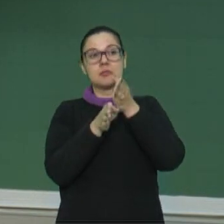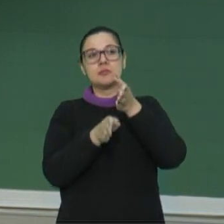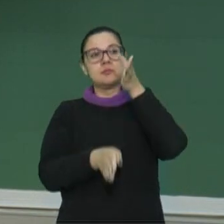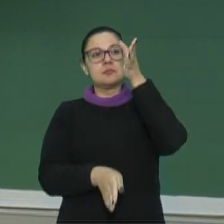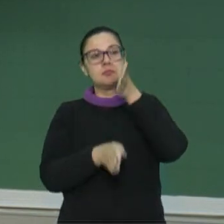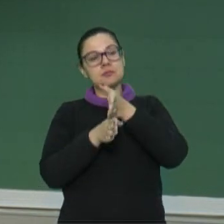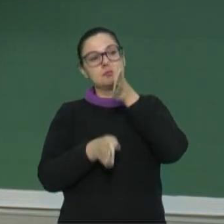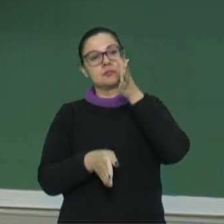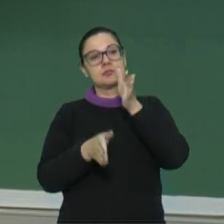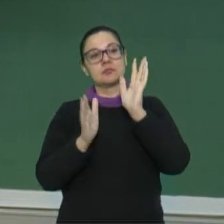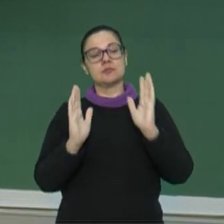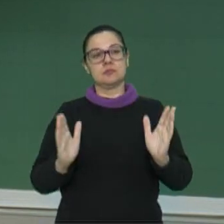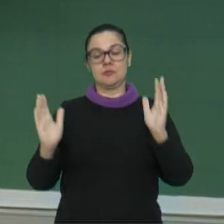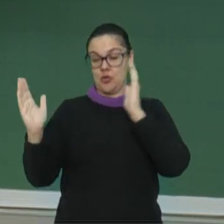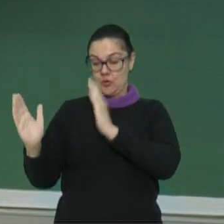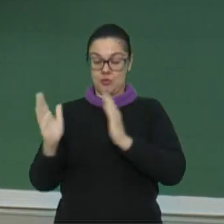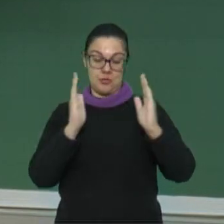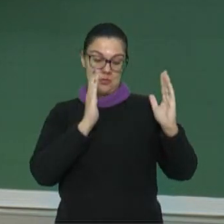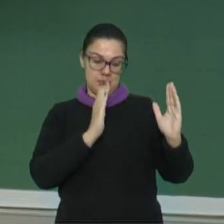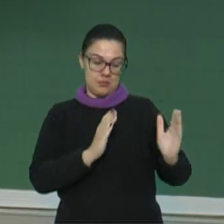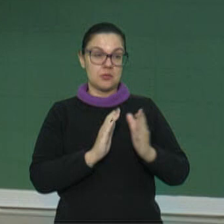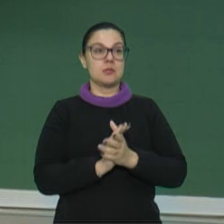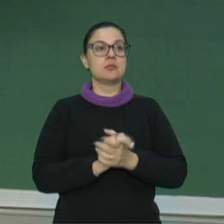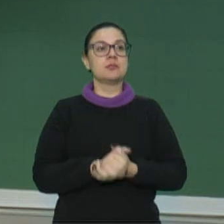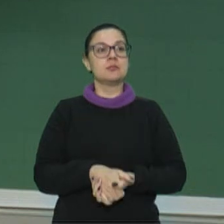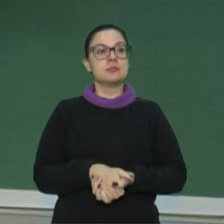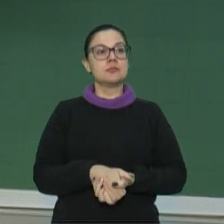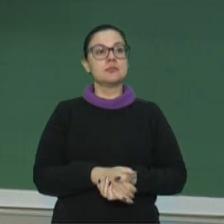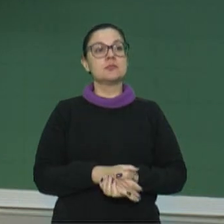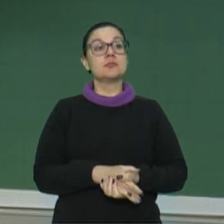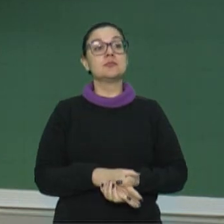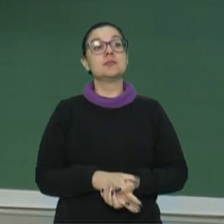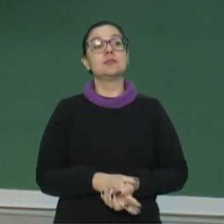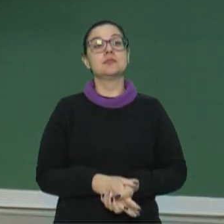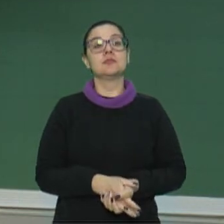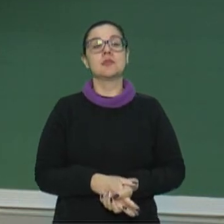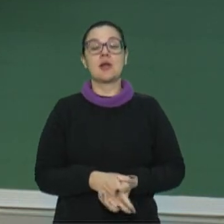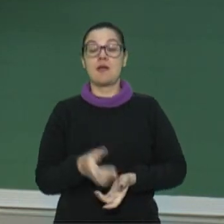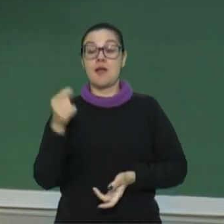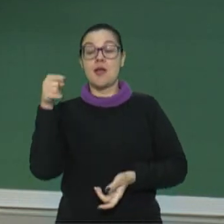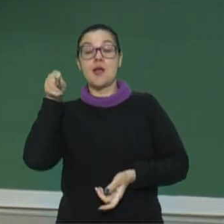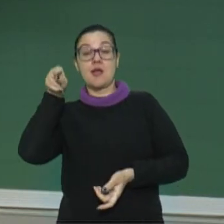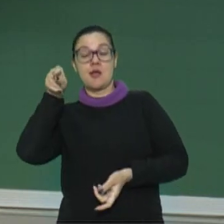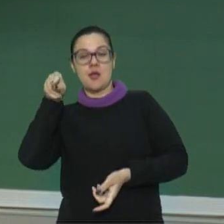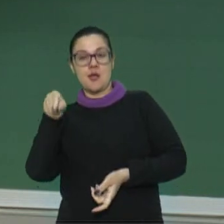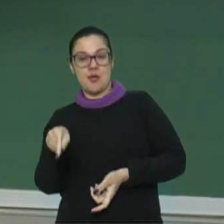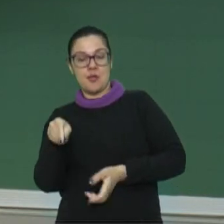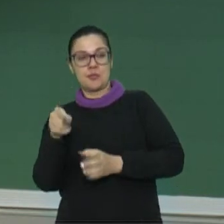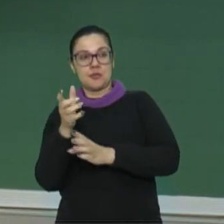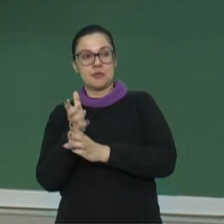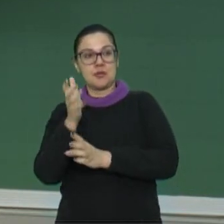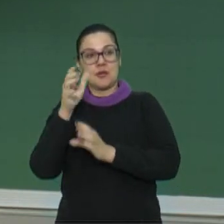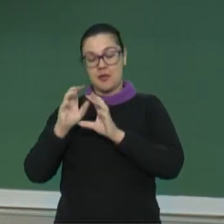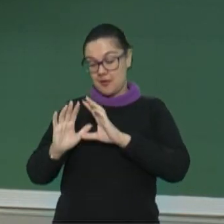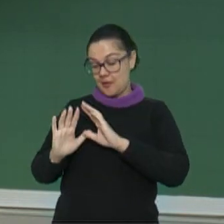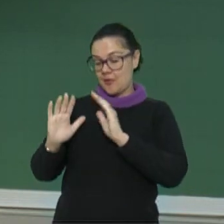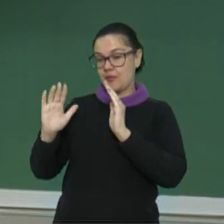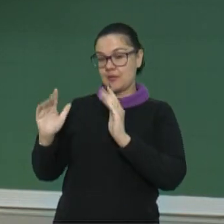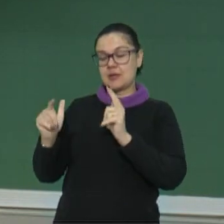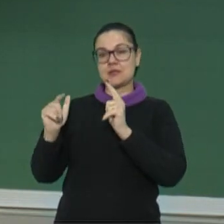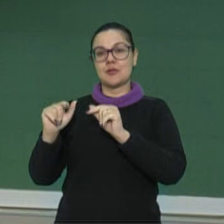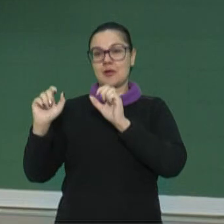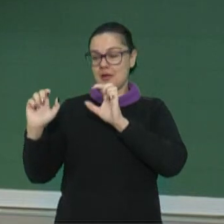foram separadas como se estivessem em 2 lugares, uma do lado da outra, mas separadinhas. E uma delas, eles colocaram ali